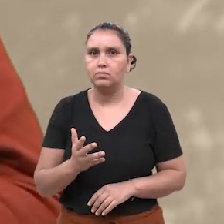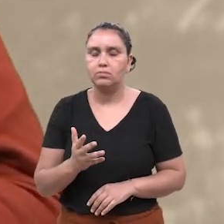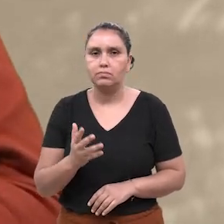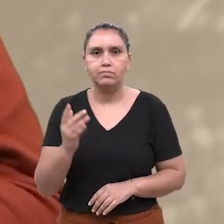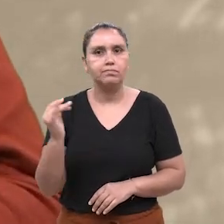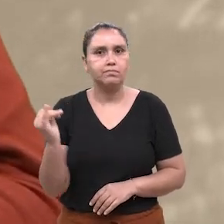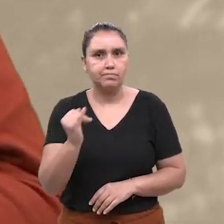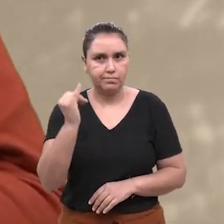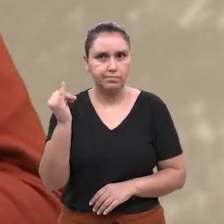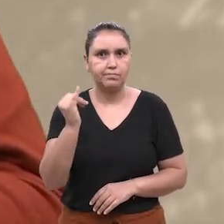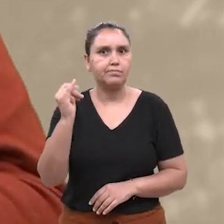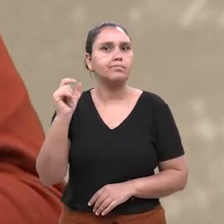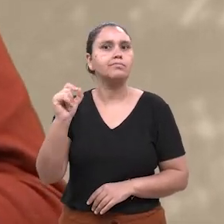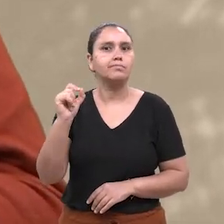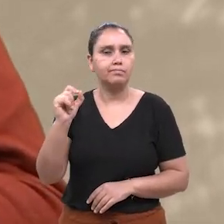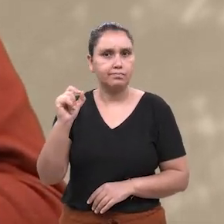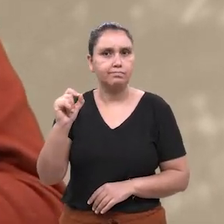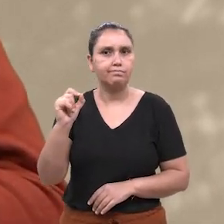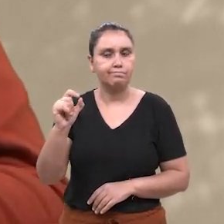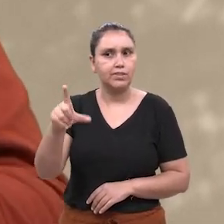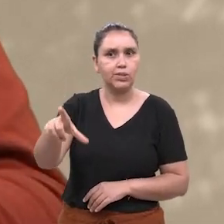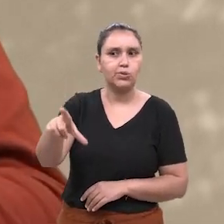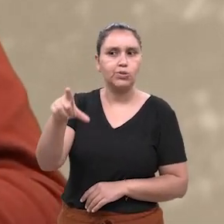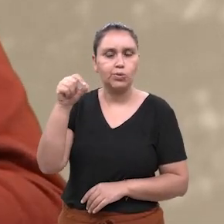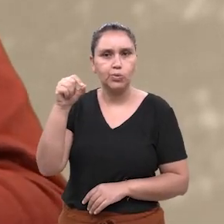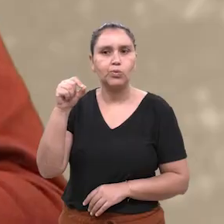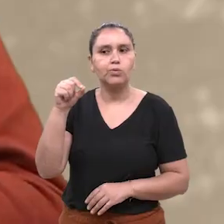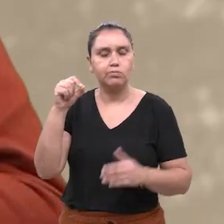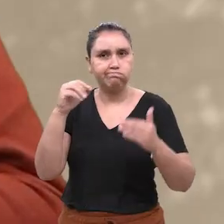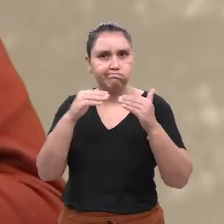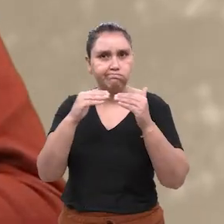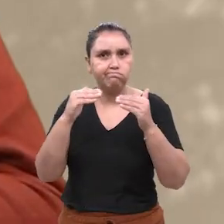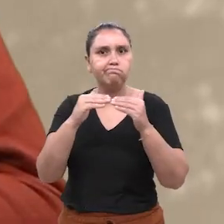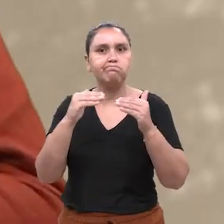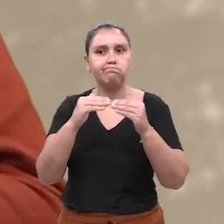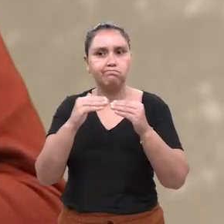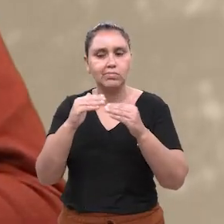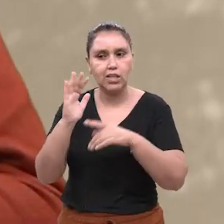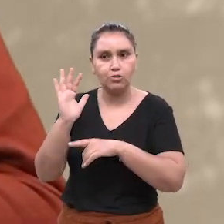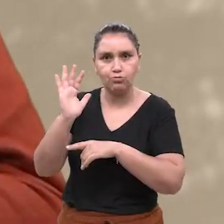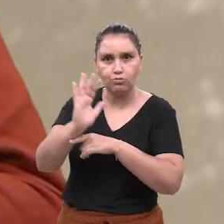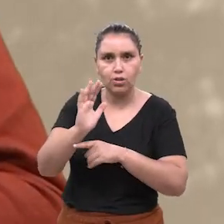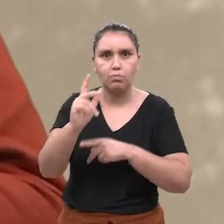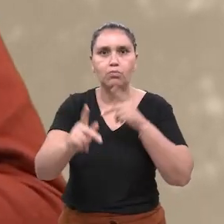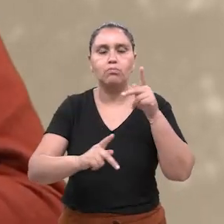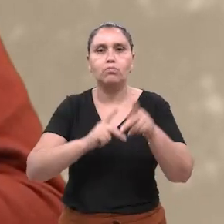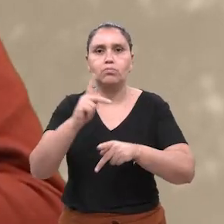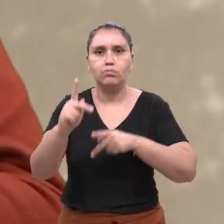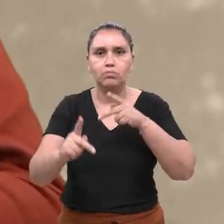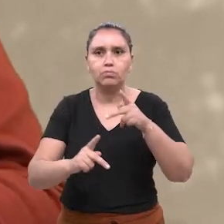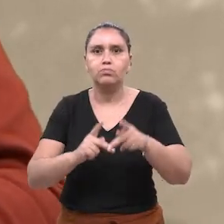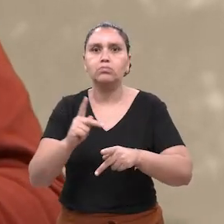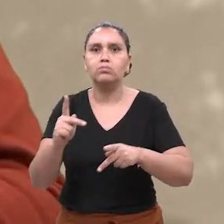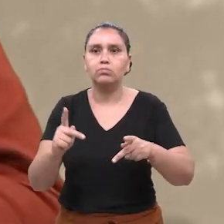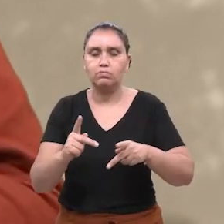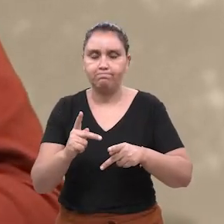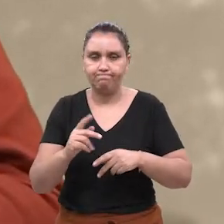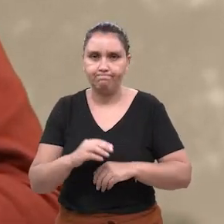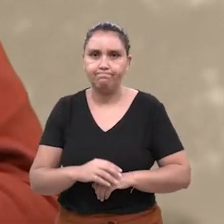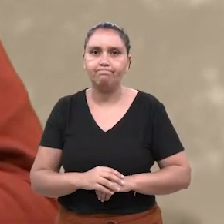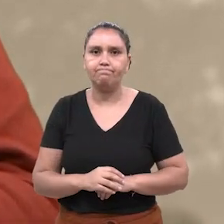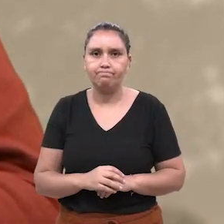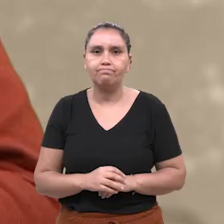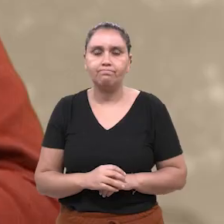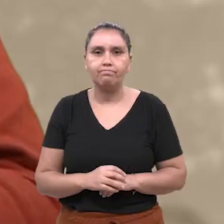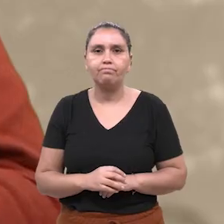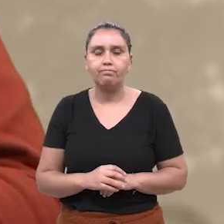Mas importante, que se tomou naquele momento em que a população mais